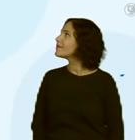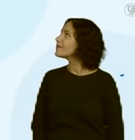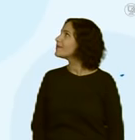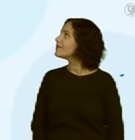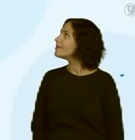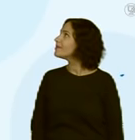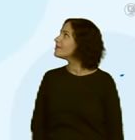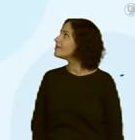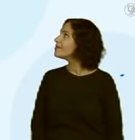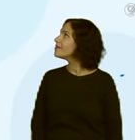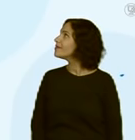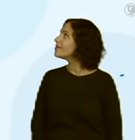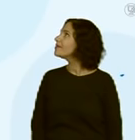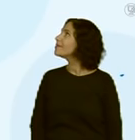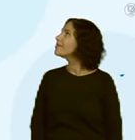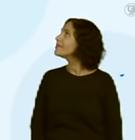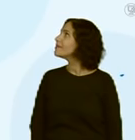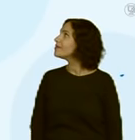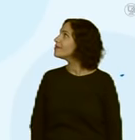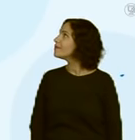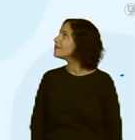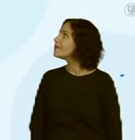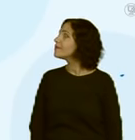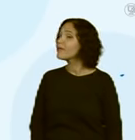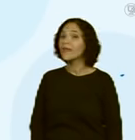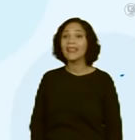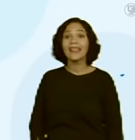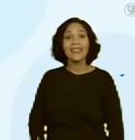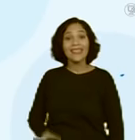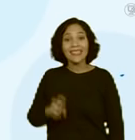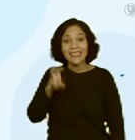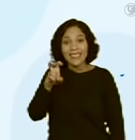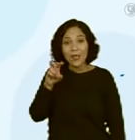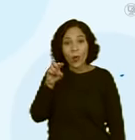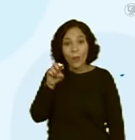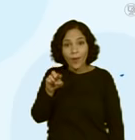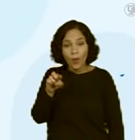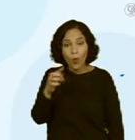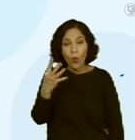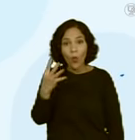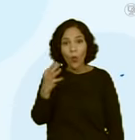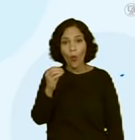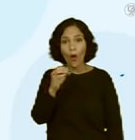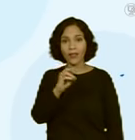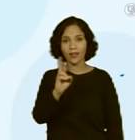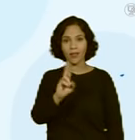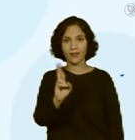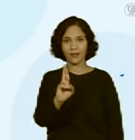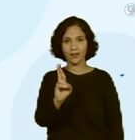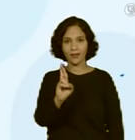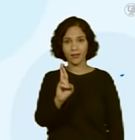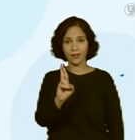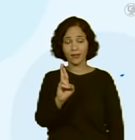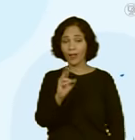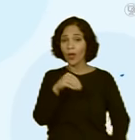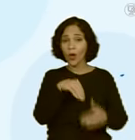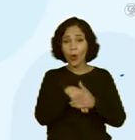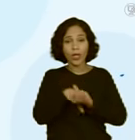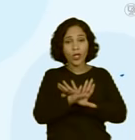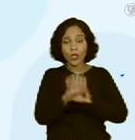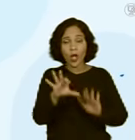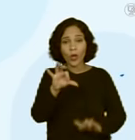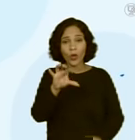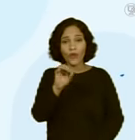Em 5 anos, a gente vai ter R$ 5.400 de economia, só guardando R$